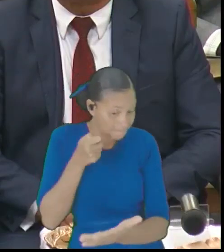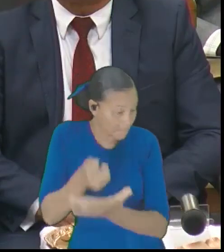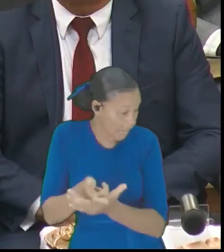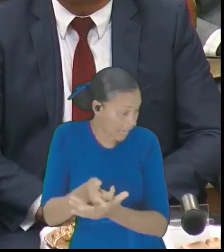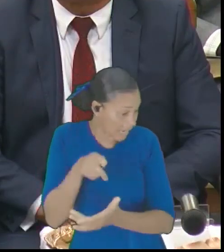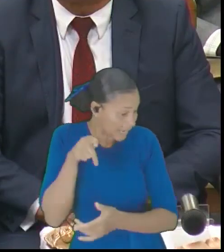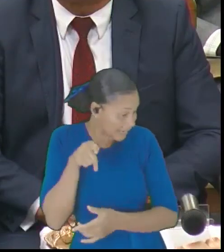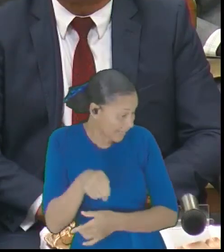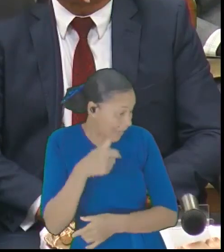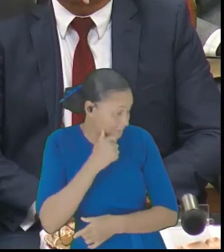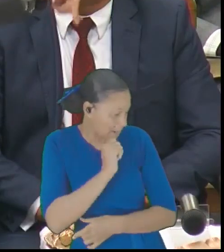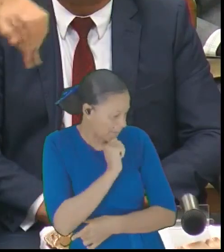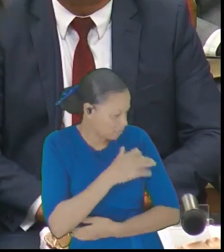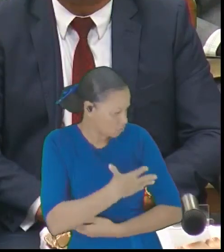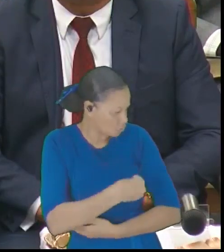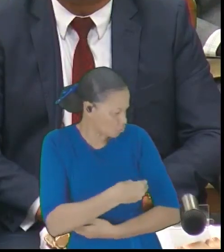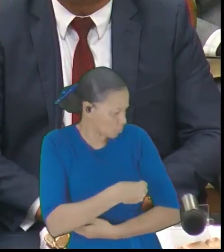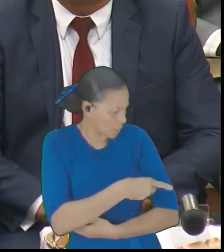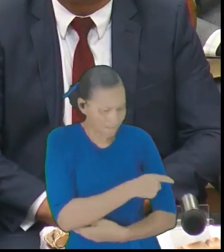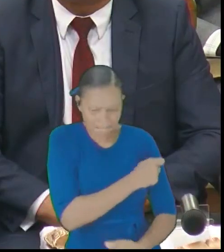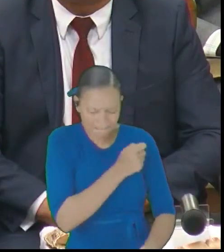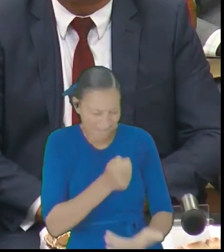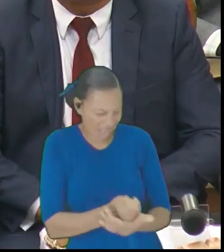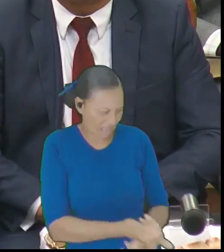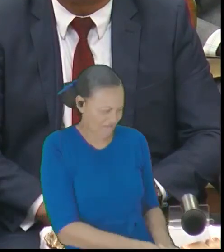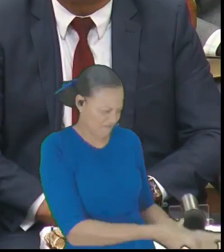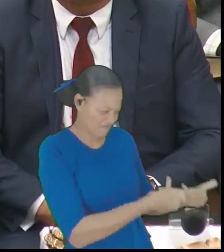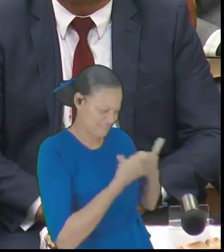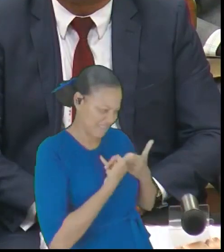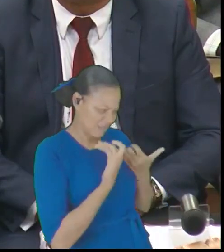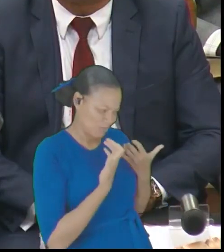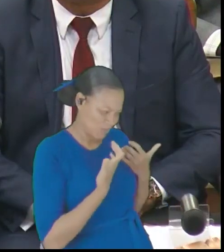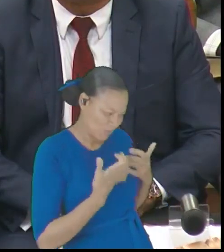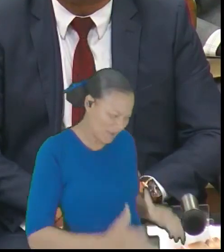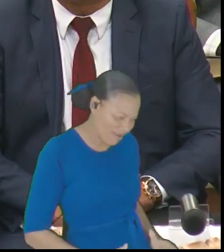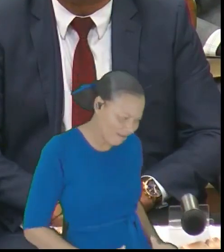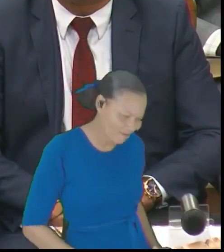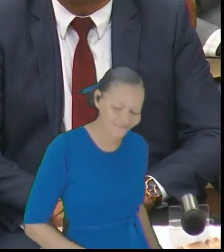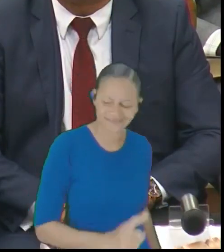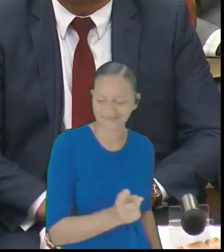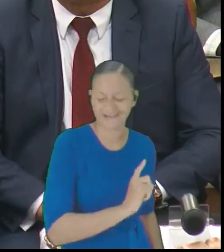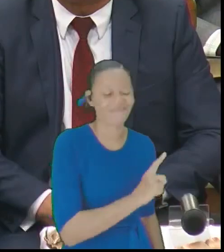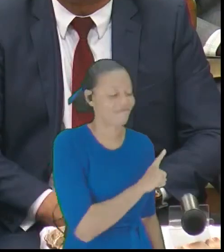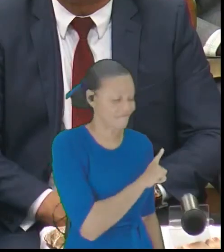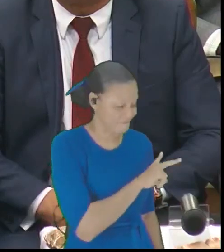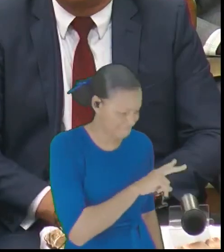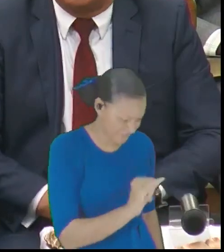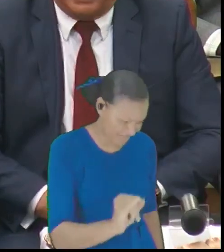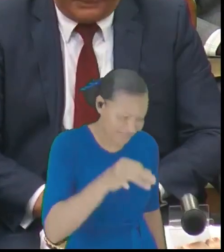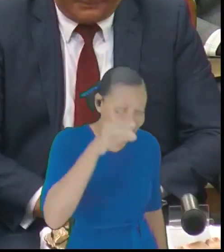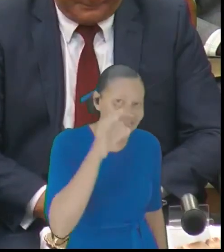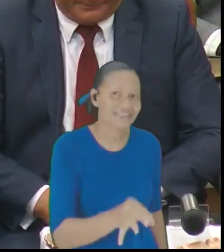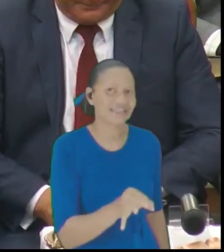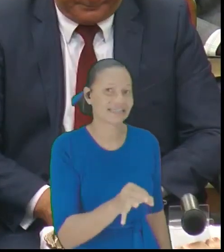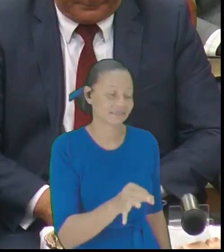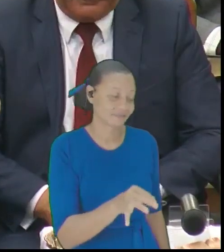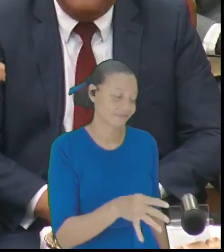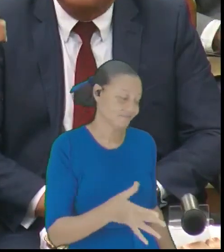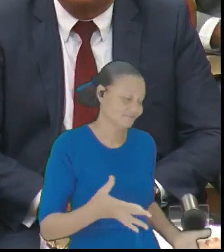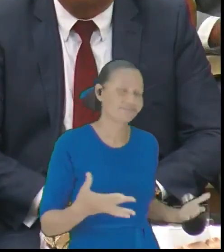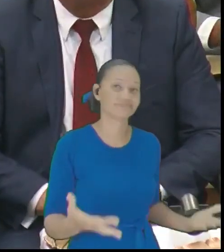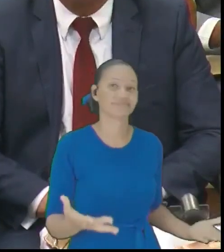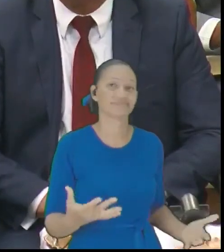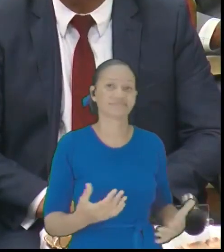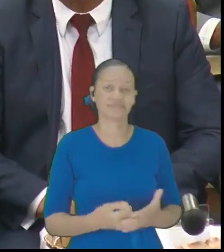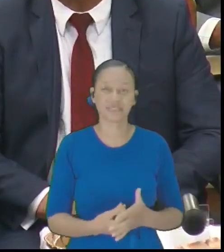mamar nele pela filha de Faraó, para agora você dizer que não vai. Você vai. Que é isso,